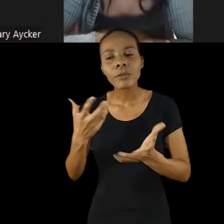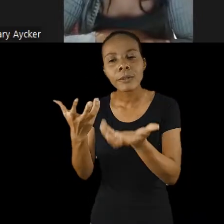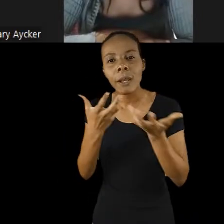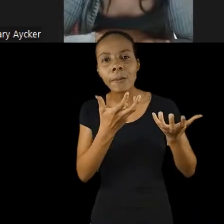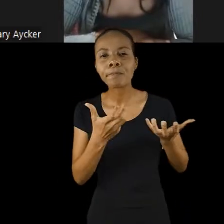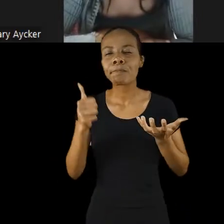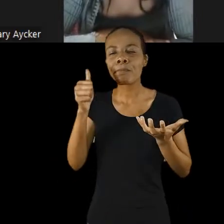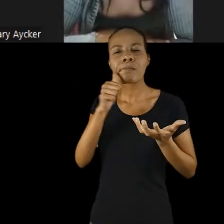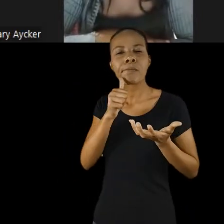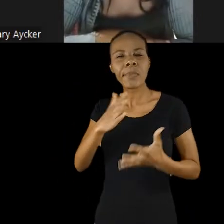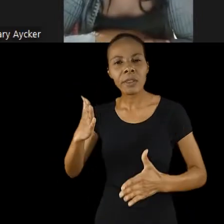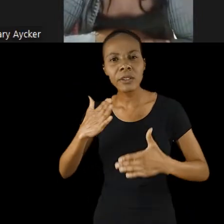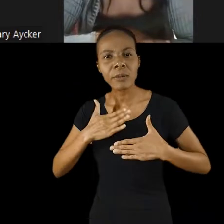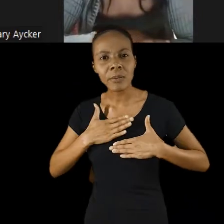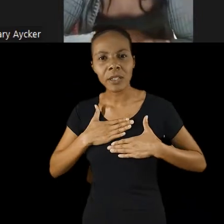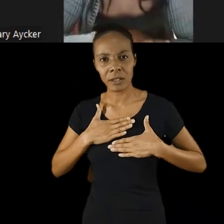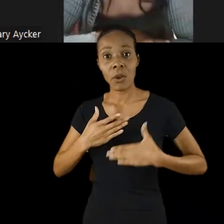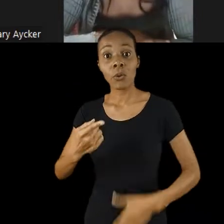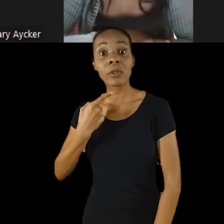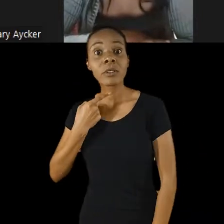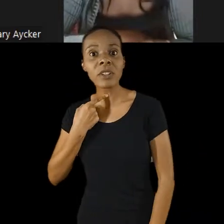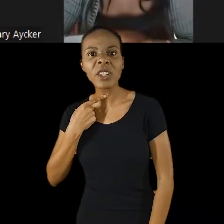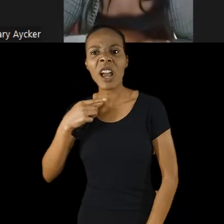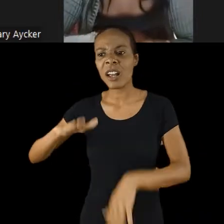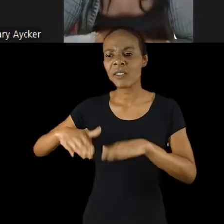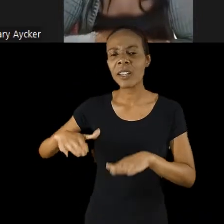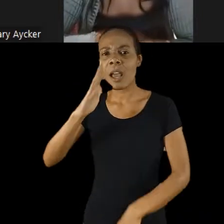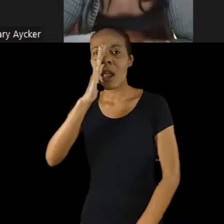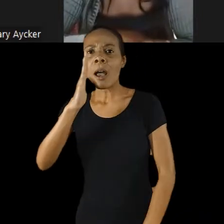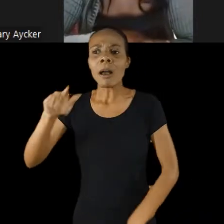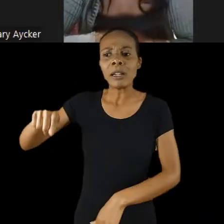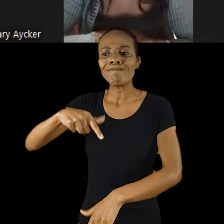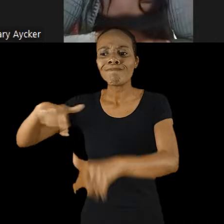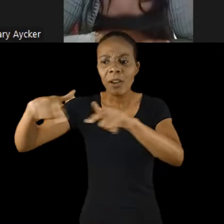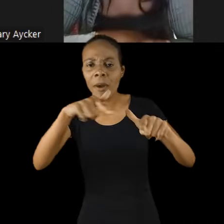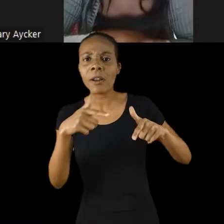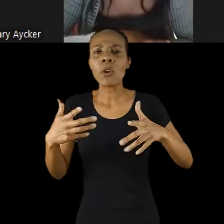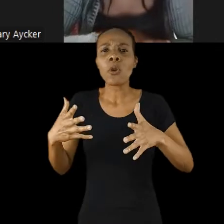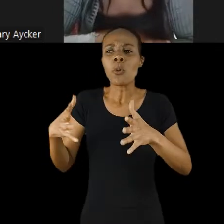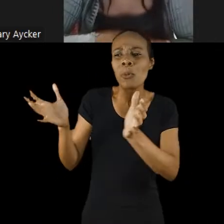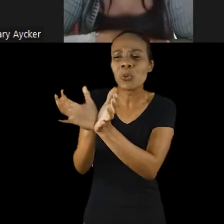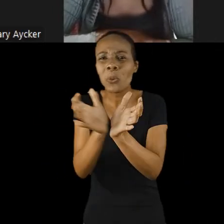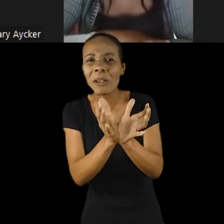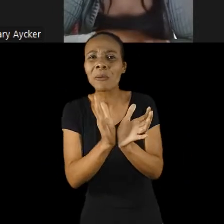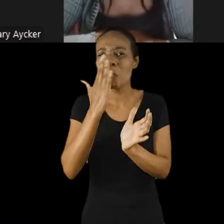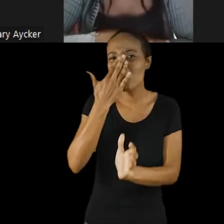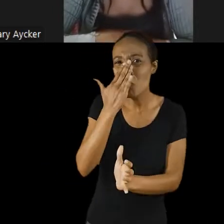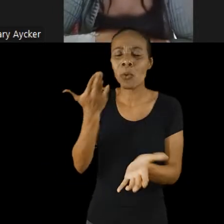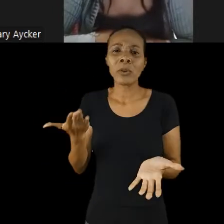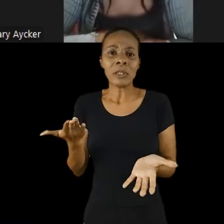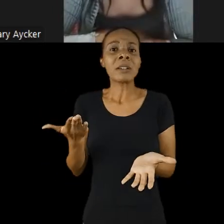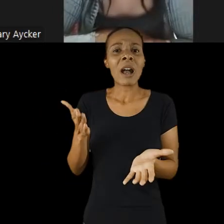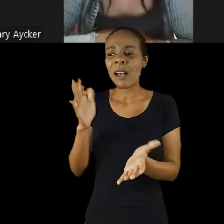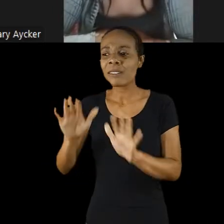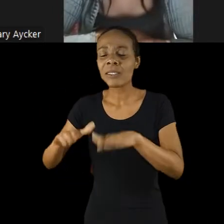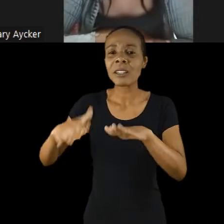uma travesti que está ali, fazendo um programa, numa situação de vulnerabilidade, e não por escolha, porque quando a gente escolhe ser prostituta,